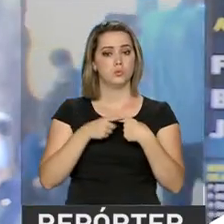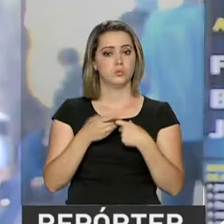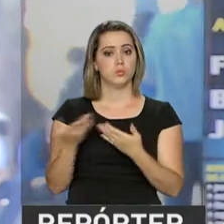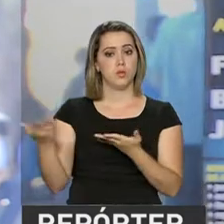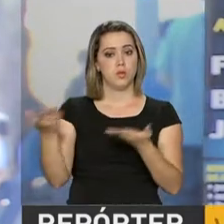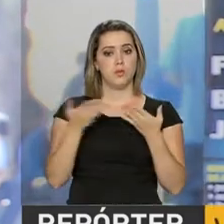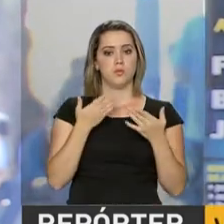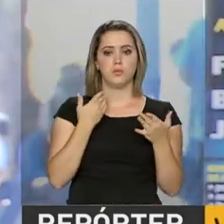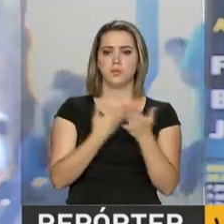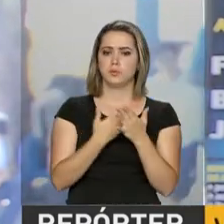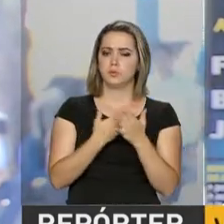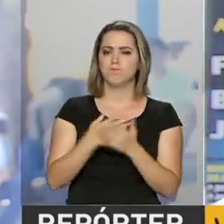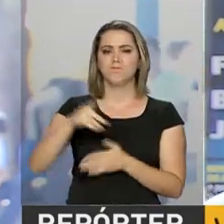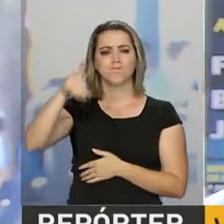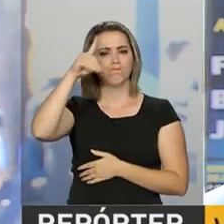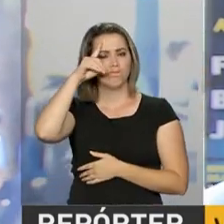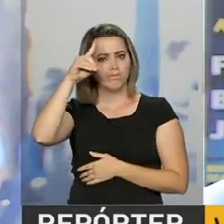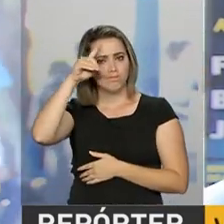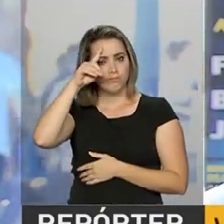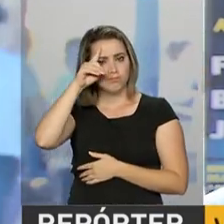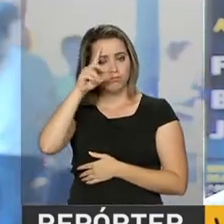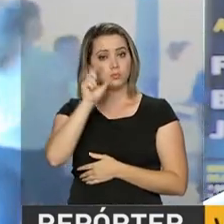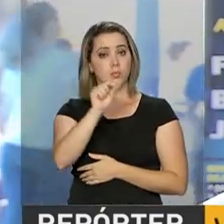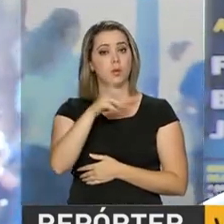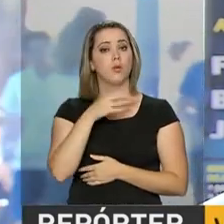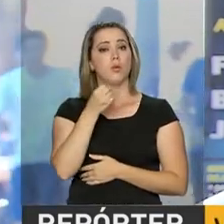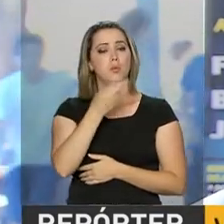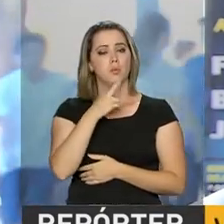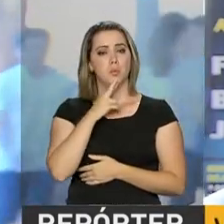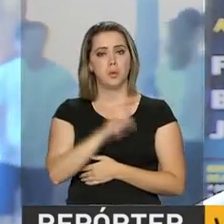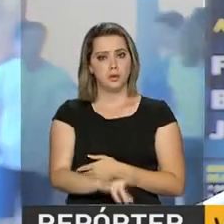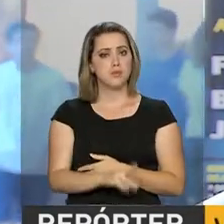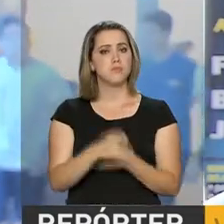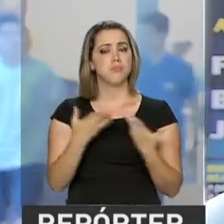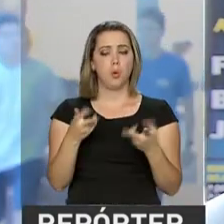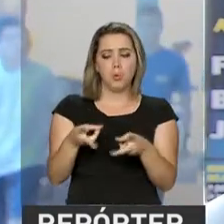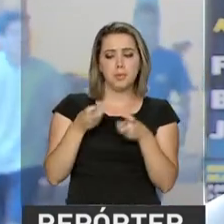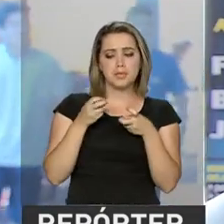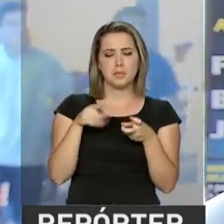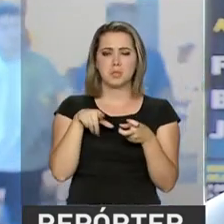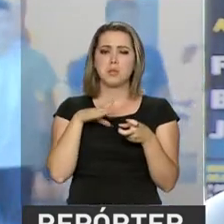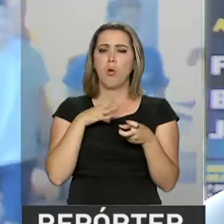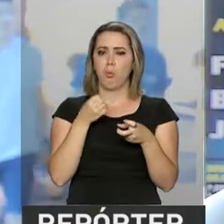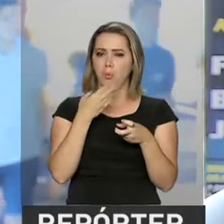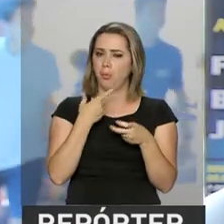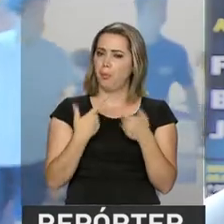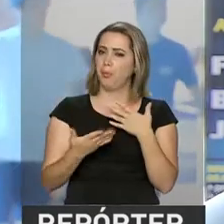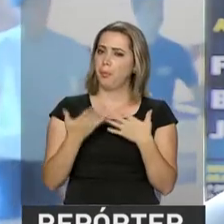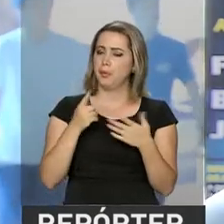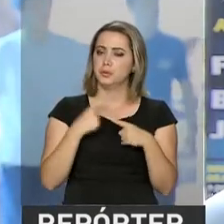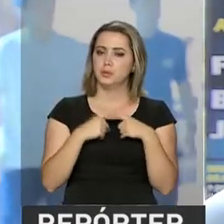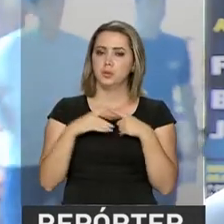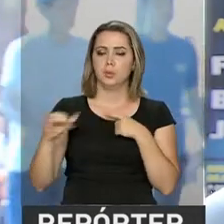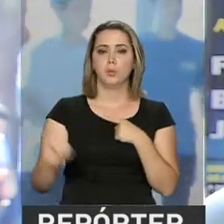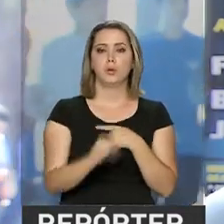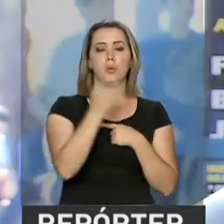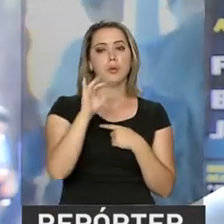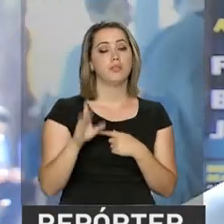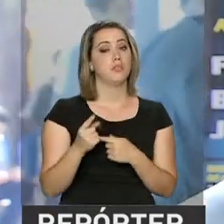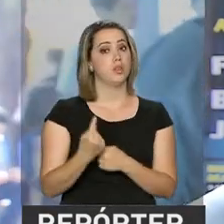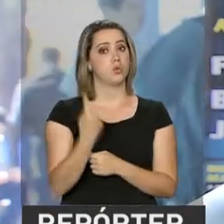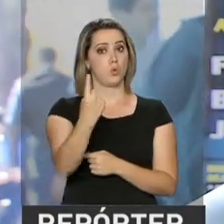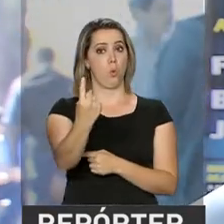estudando diariamente, tenho uma boa expectativa, ser uma oportunidade, de certa forma,